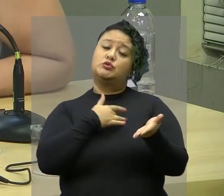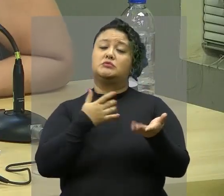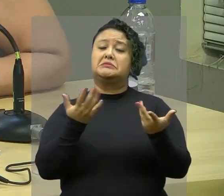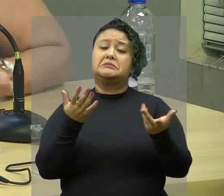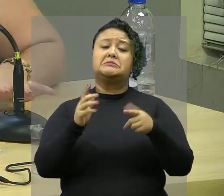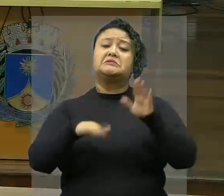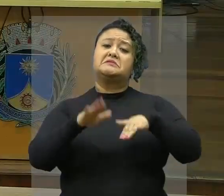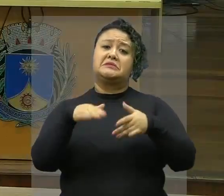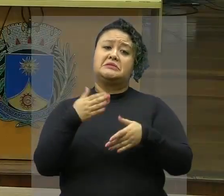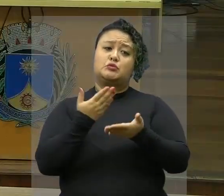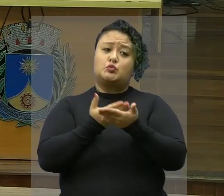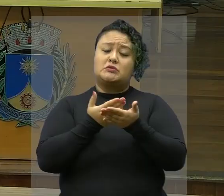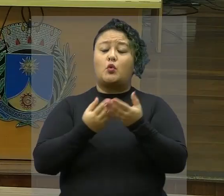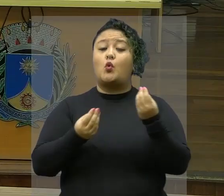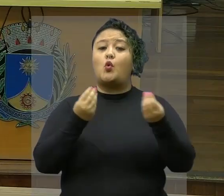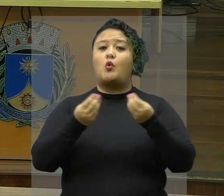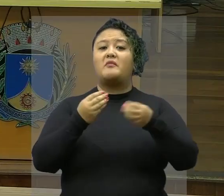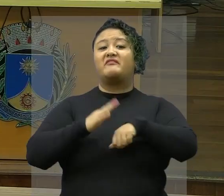nesse sentido.